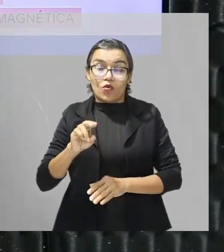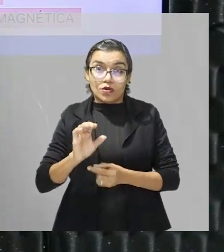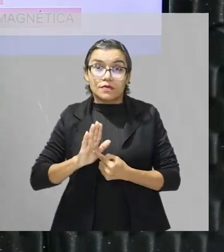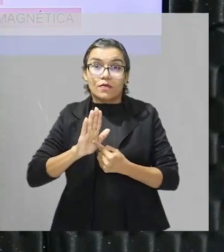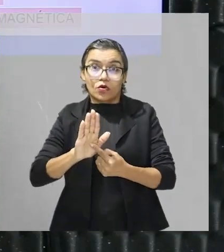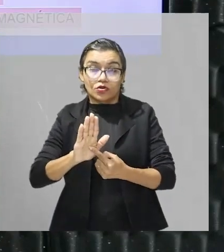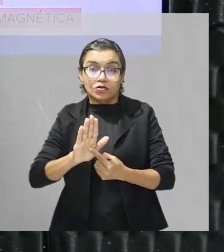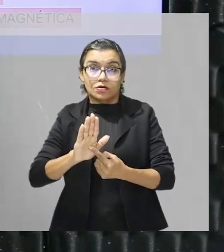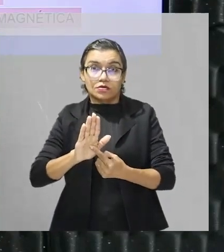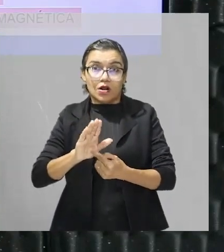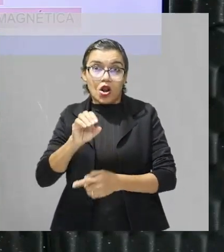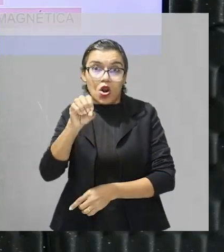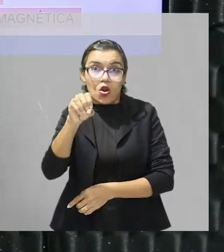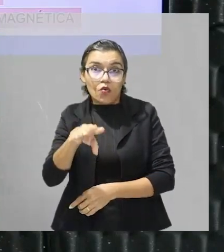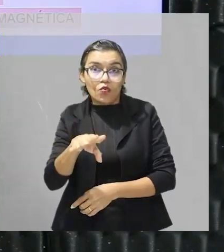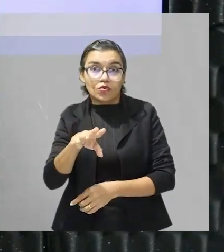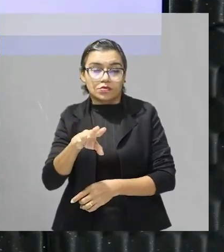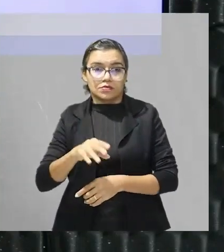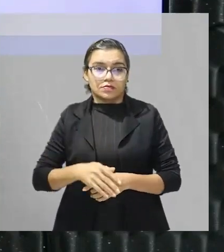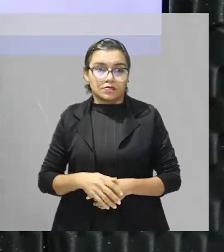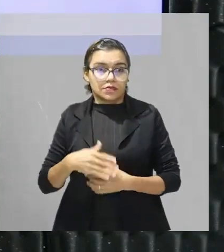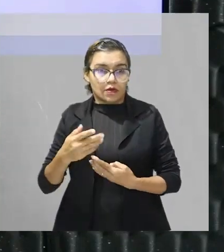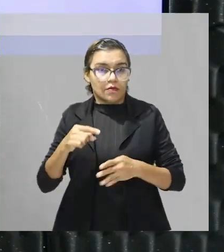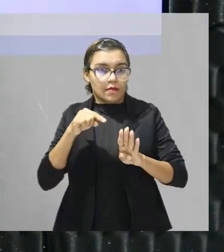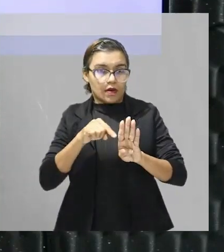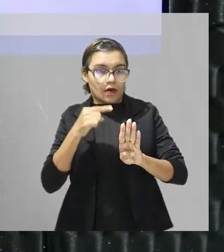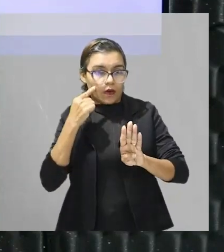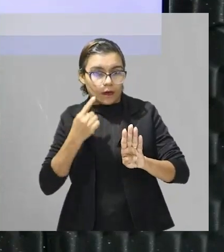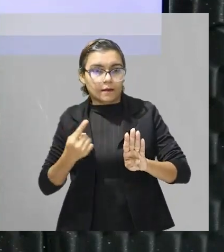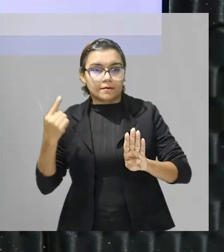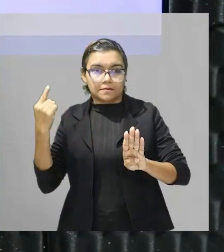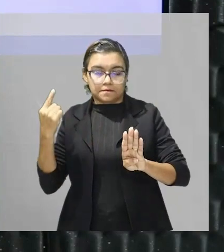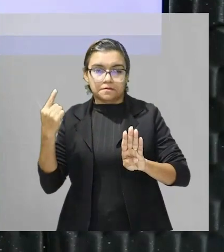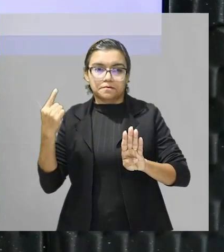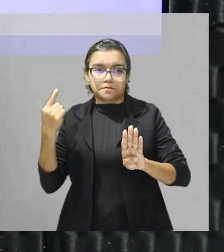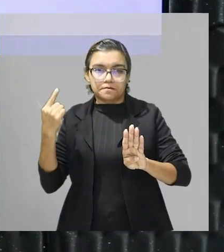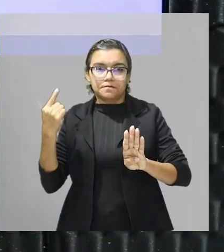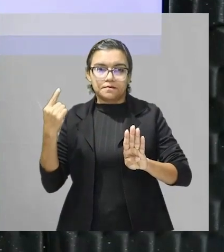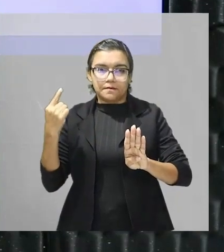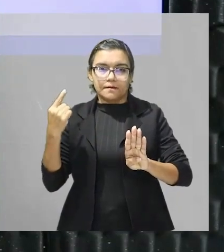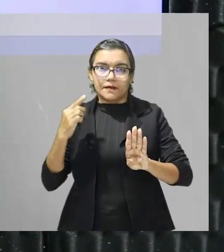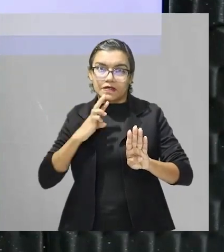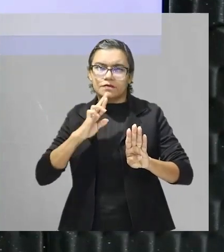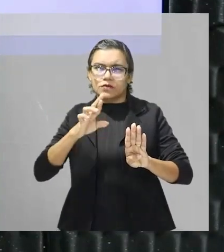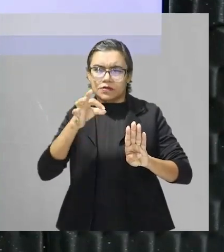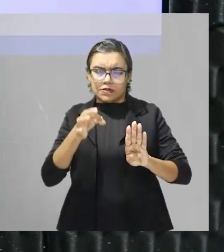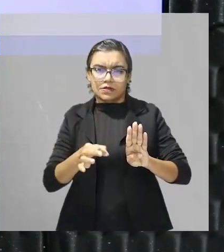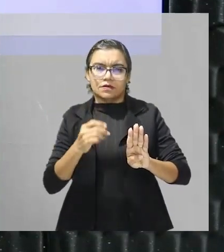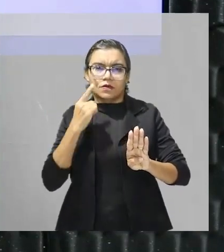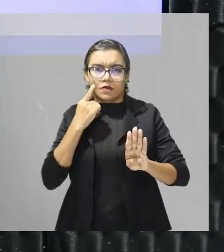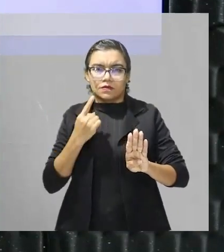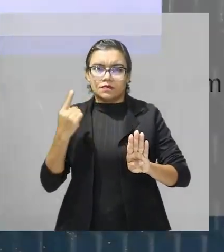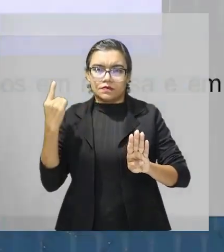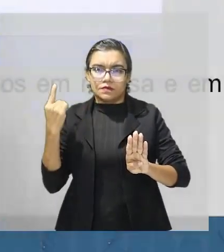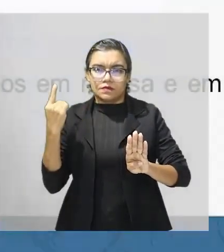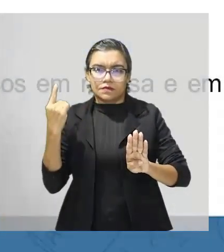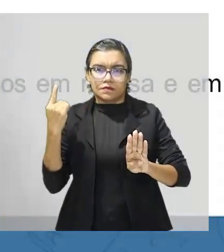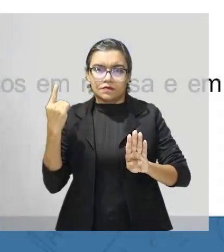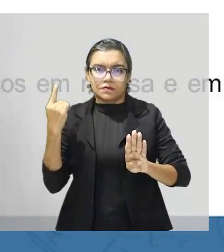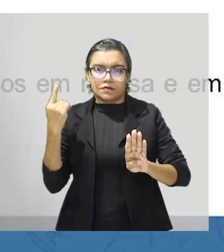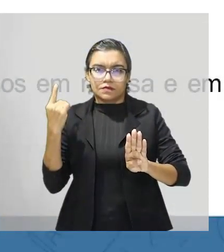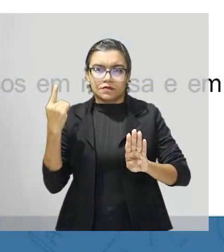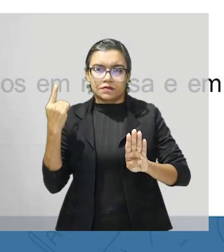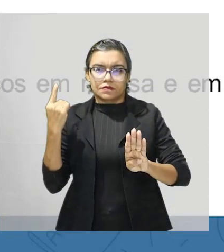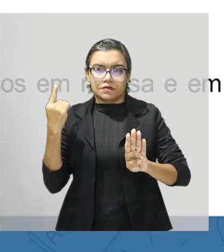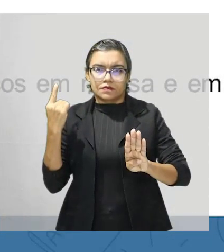alternativa correta a letra B Ok é missão de fotos pelo sódio excitado